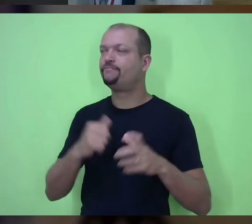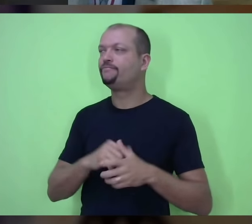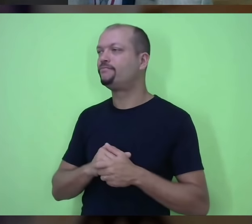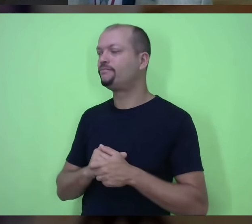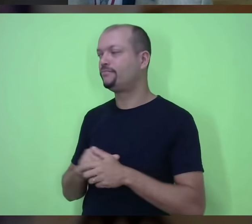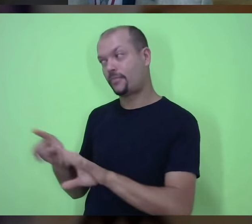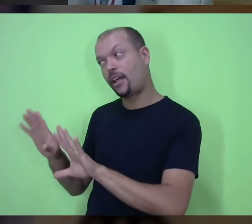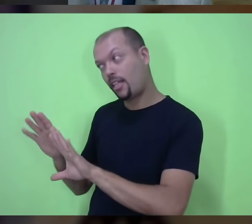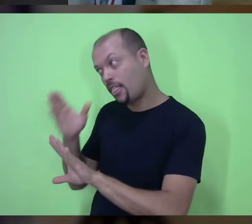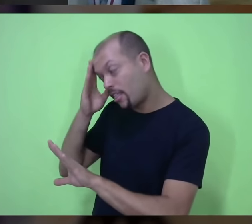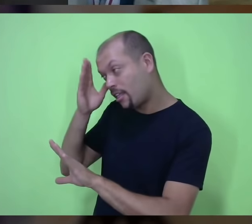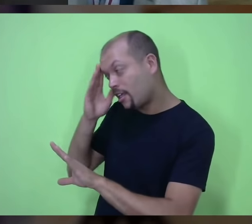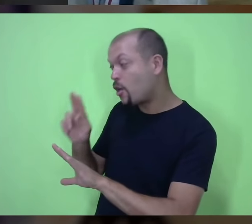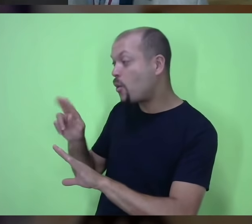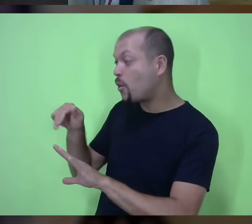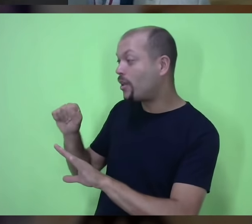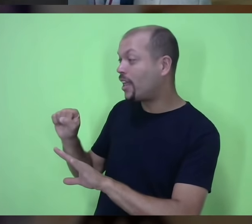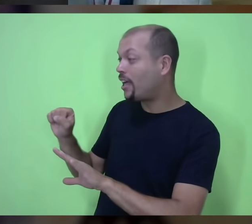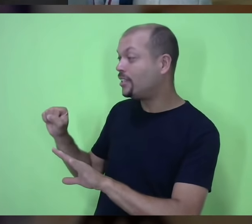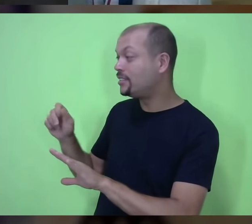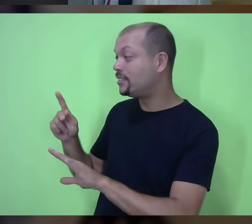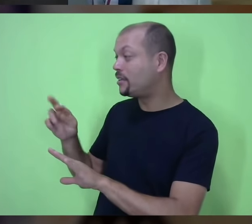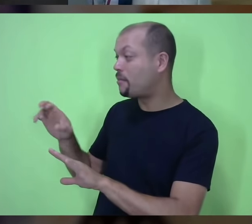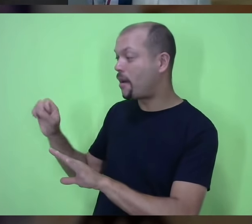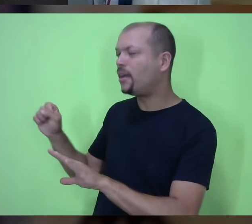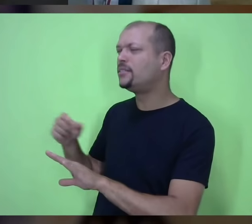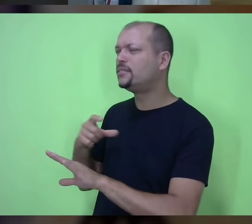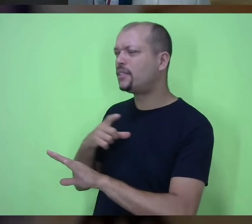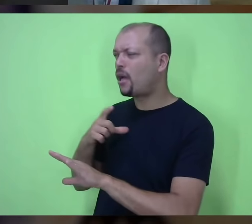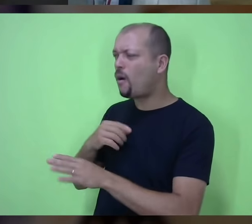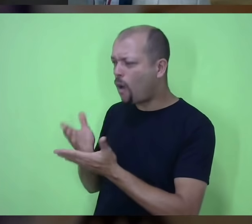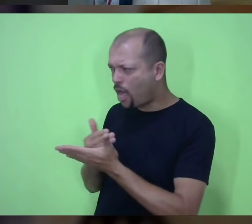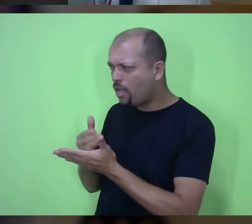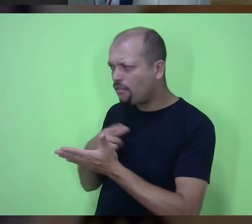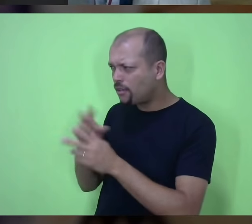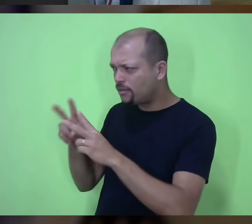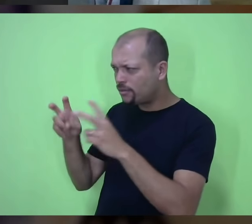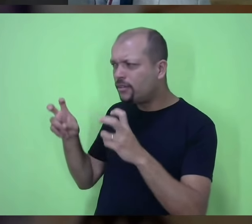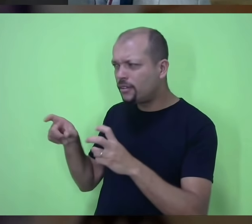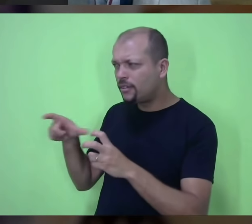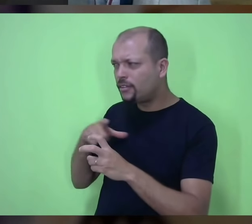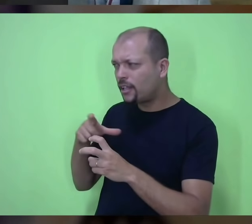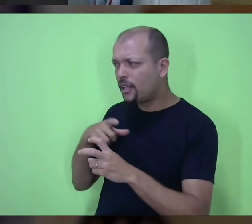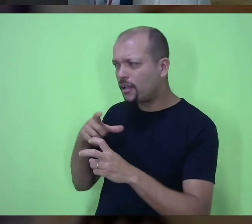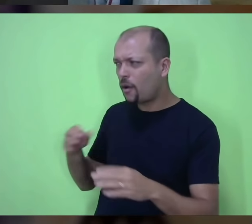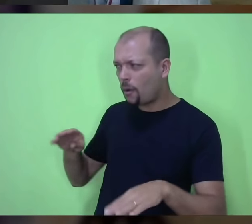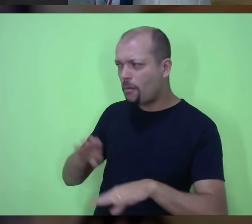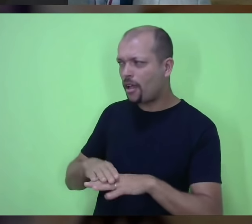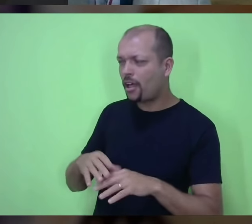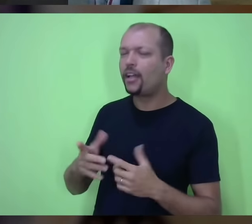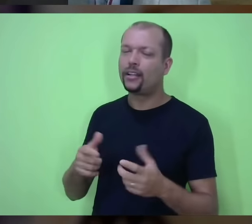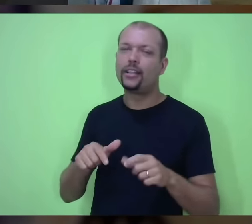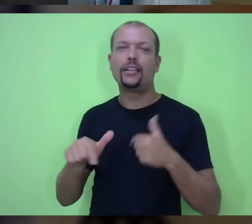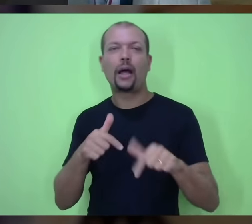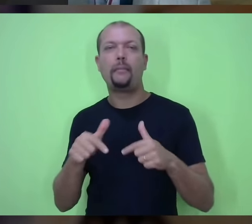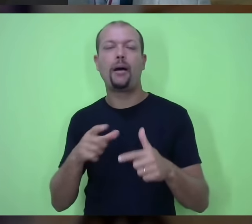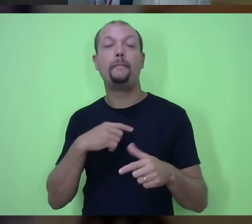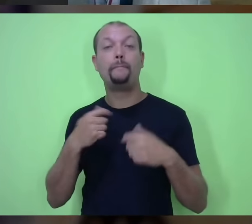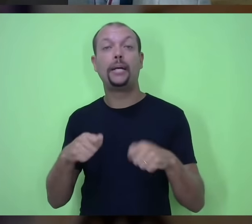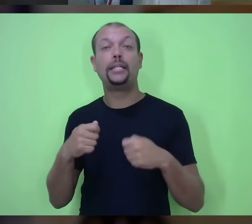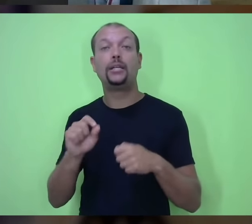A Unaspress tem um livro, Parousia, sobre essa temática, né? A gente teria que ter muita humildade quando trabalha essa